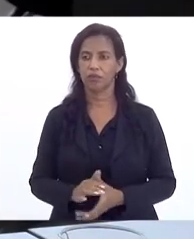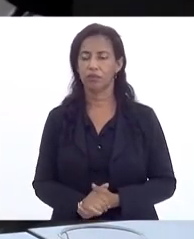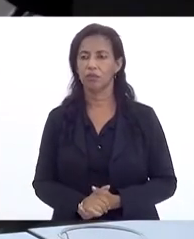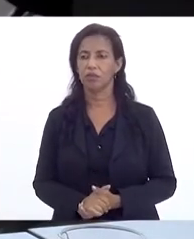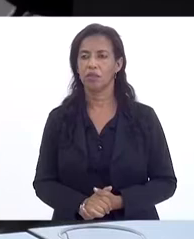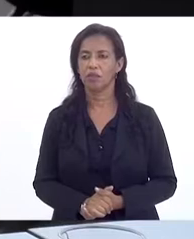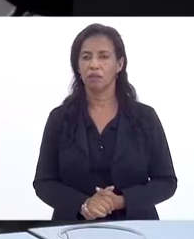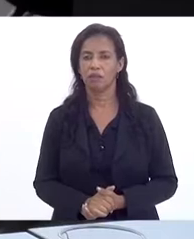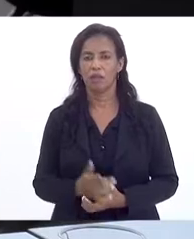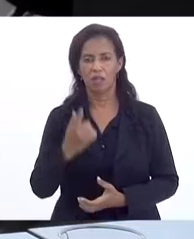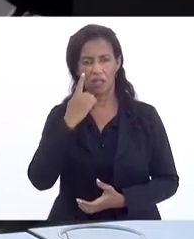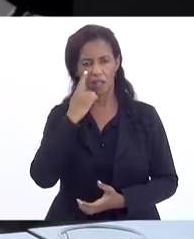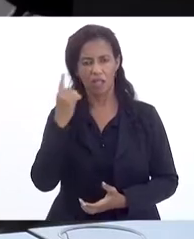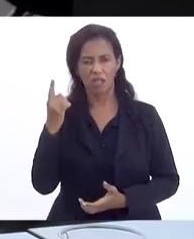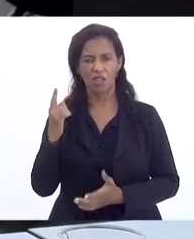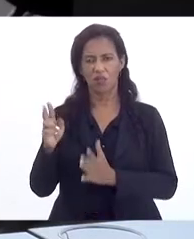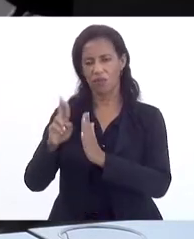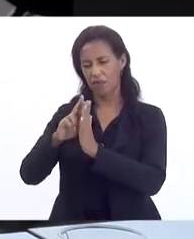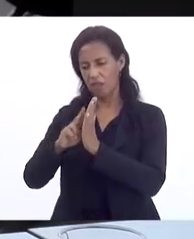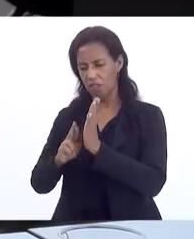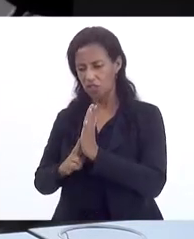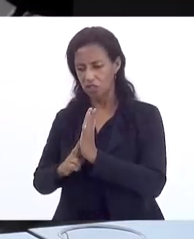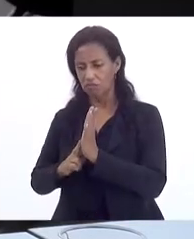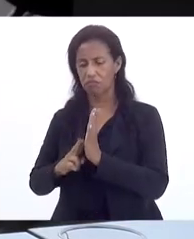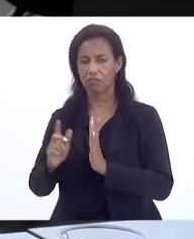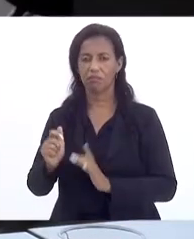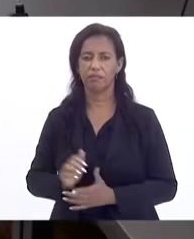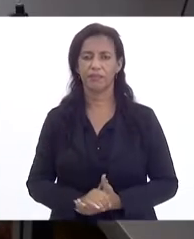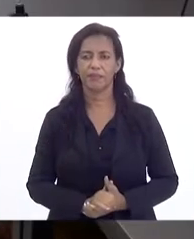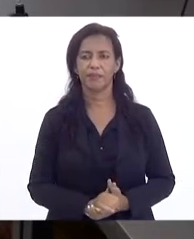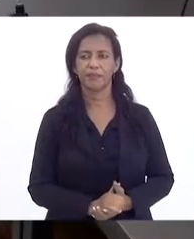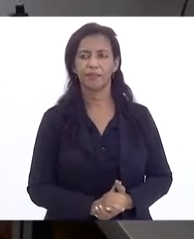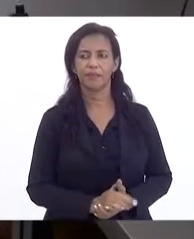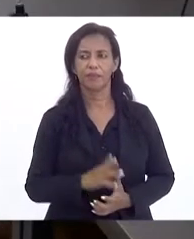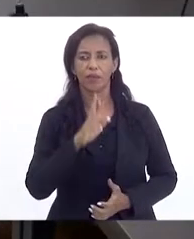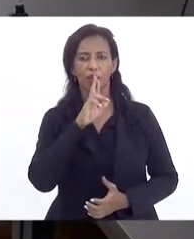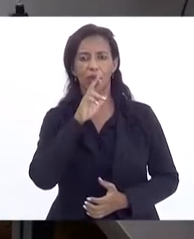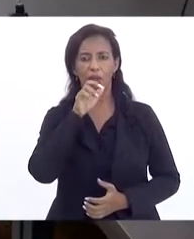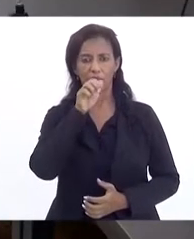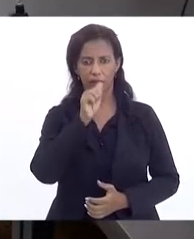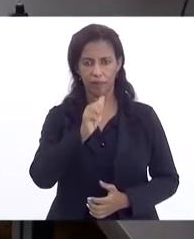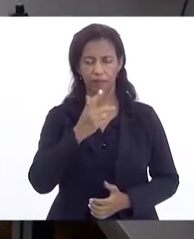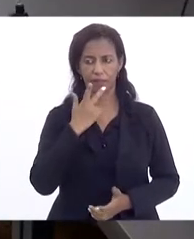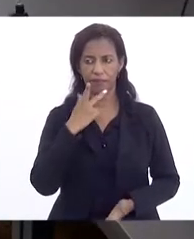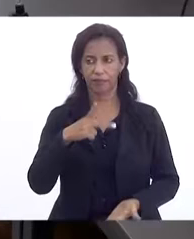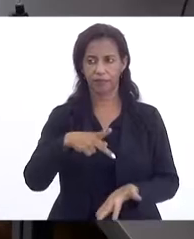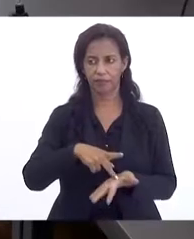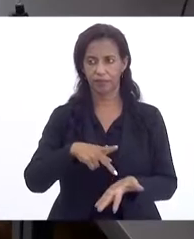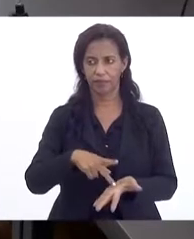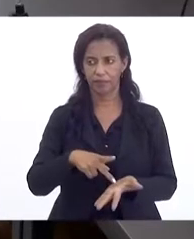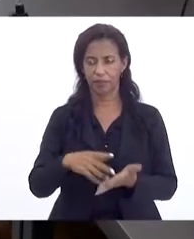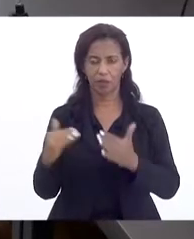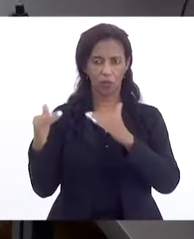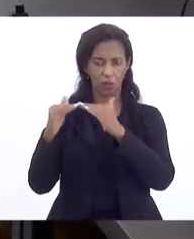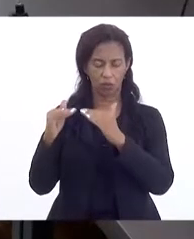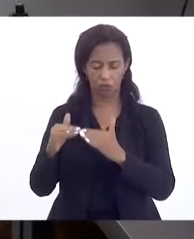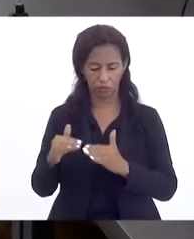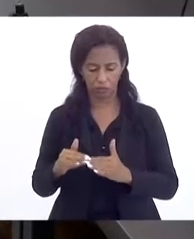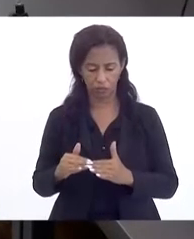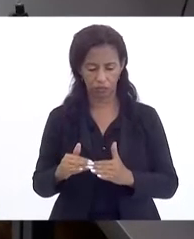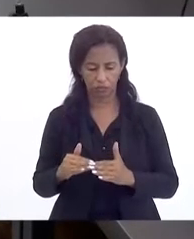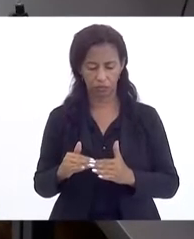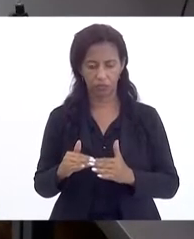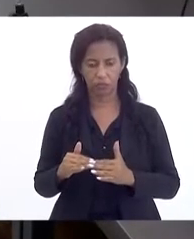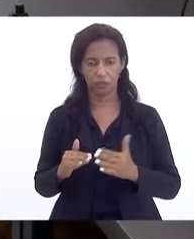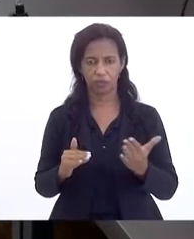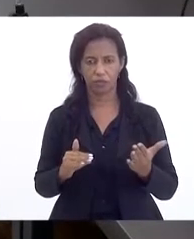vou entrar lá nas normas. Me permite só um adendo aqui à discussão, presidente? Mas não. Eu acho que, na realidade, eu concordo aqui com